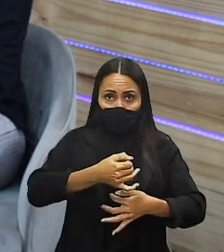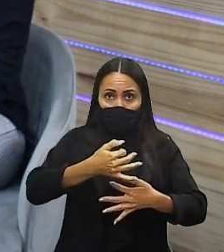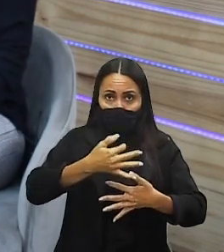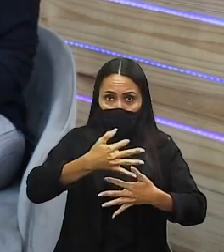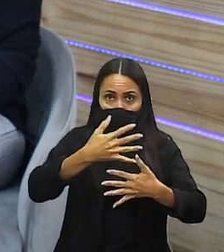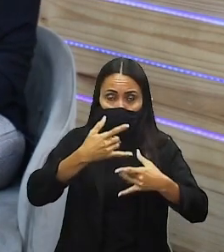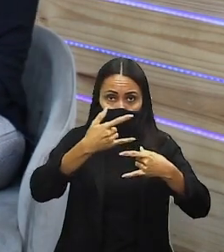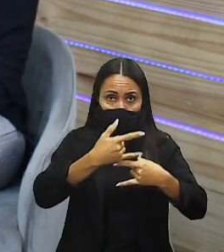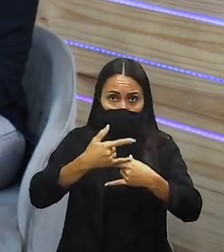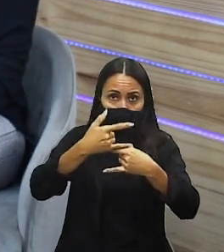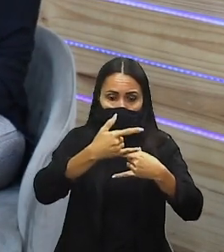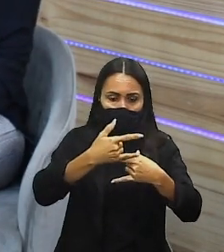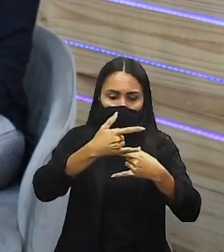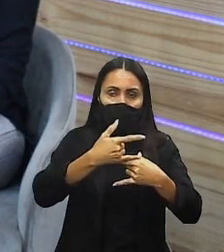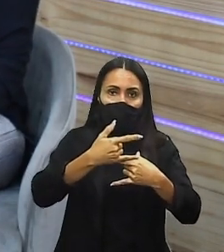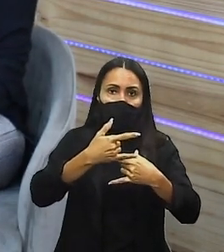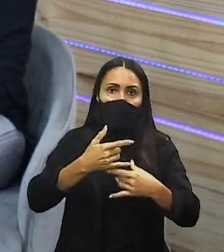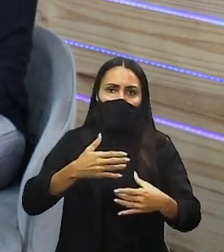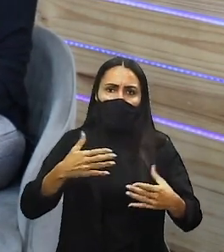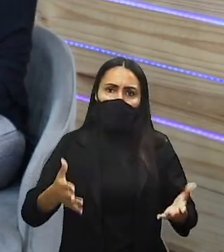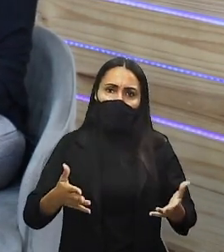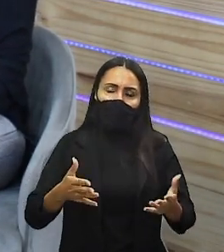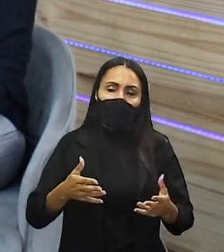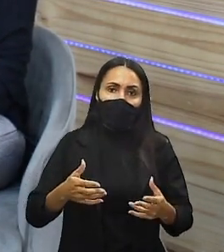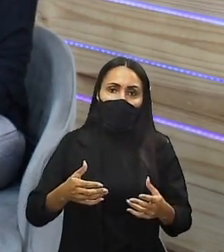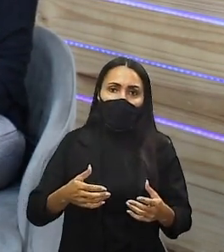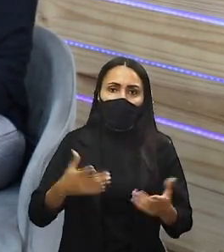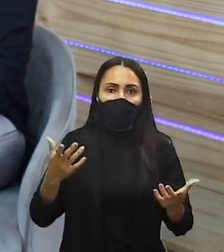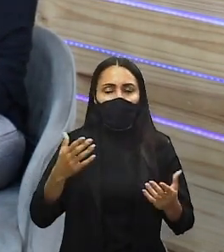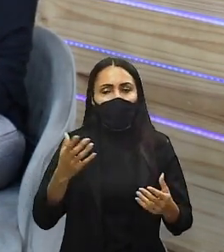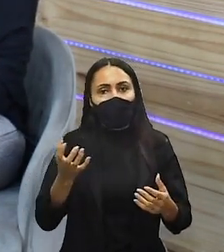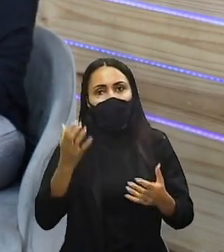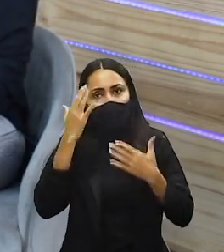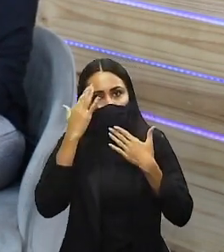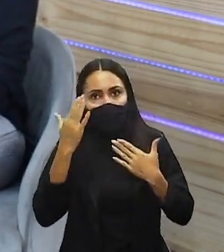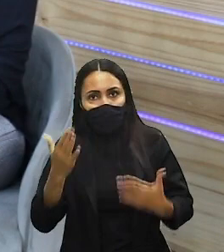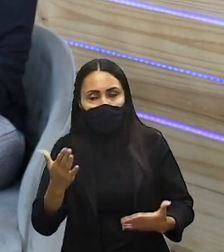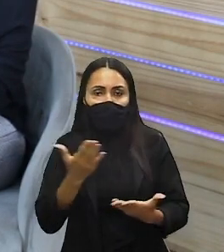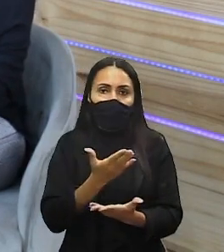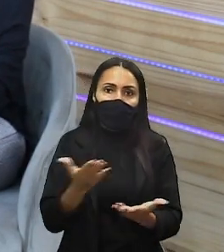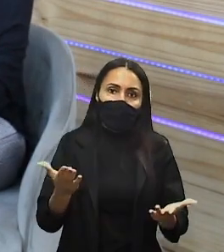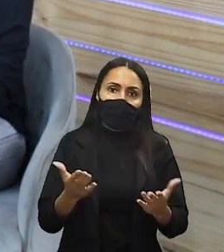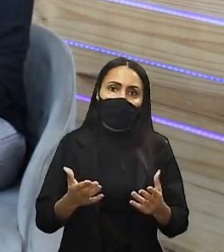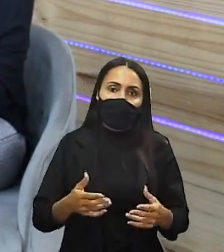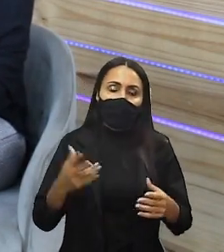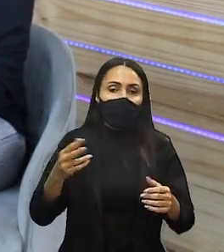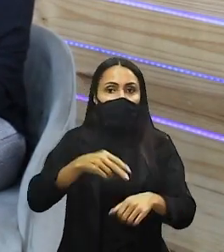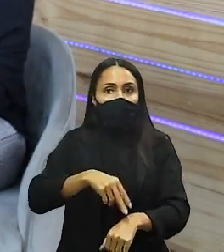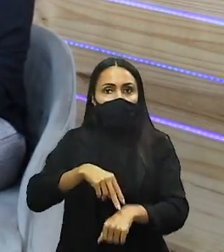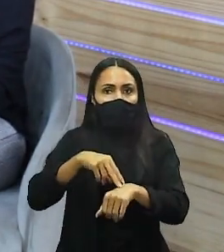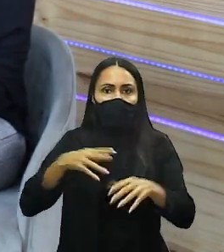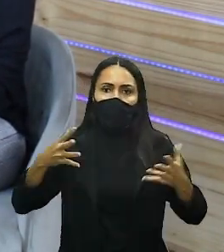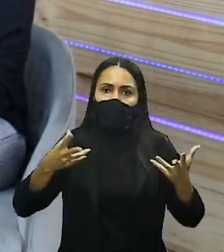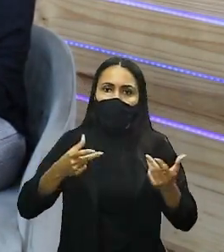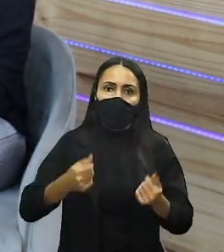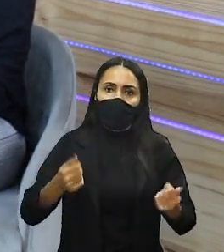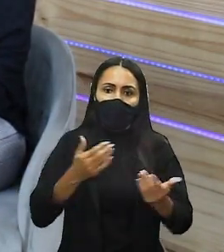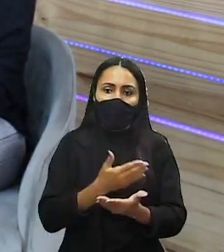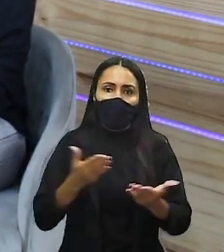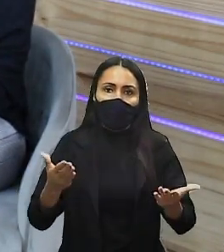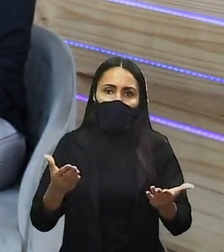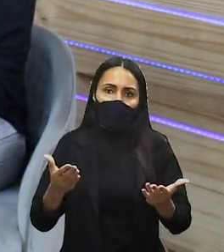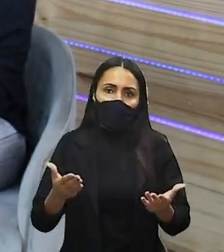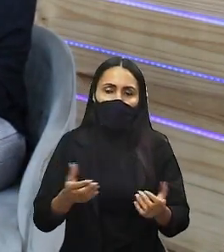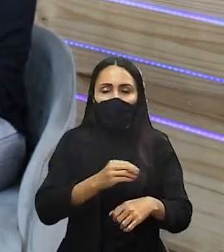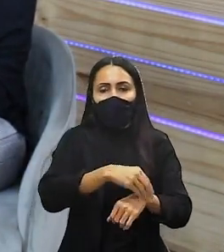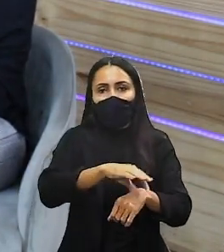chat, né? E fiquem à vontade. Você tem mais alguma coisa? Eu só queria agradecer, né? Bom, eu queria agradecer a presença, né, de todo mundo aí, a